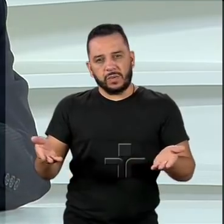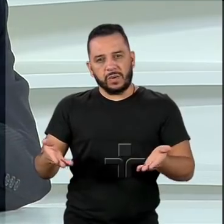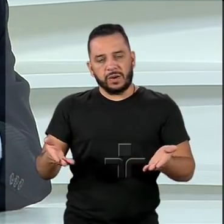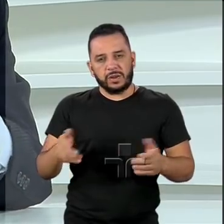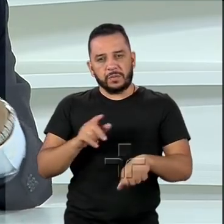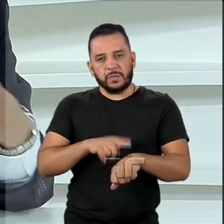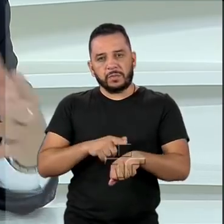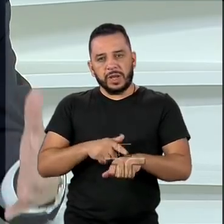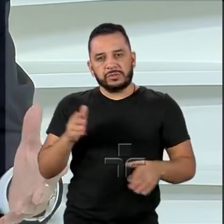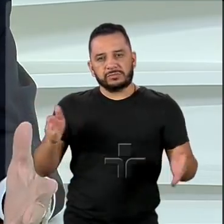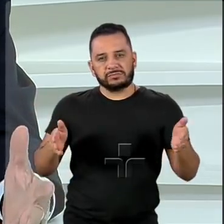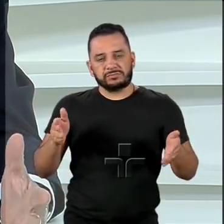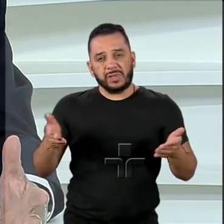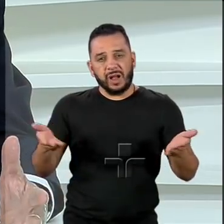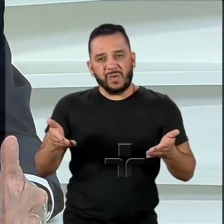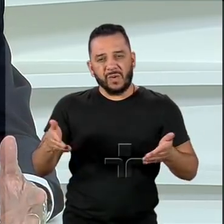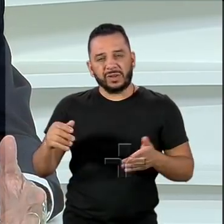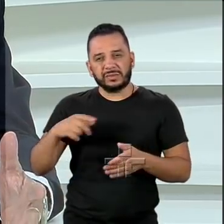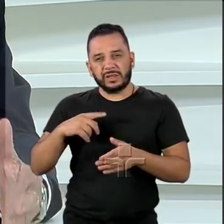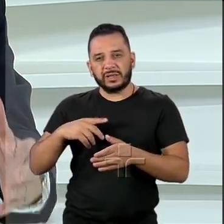A falta de harmonia